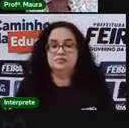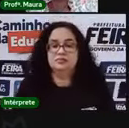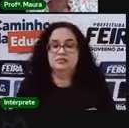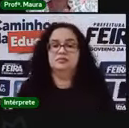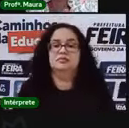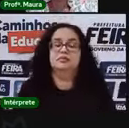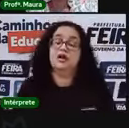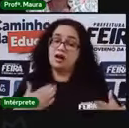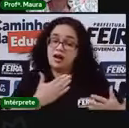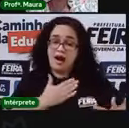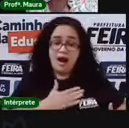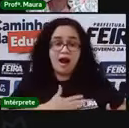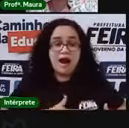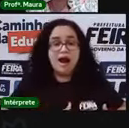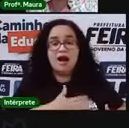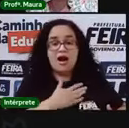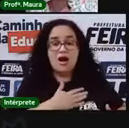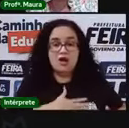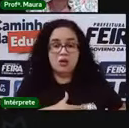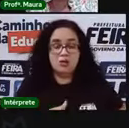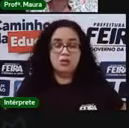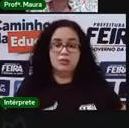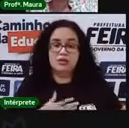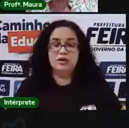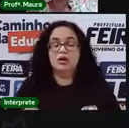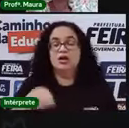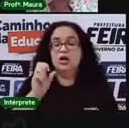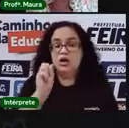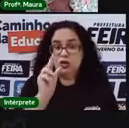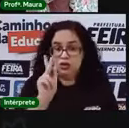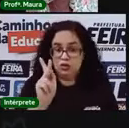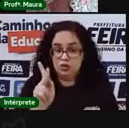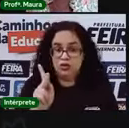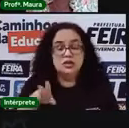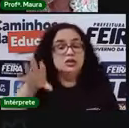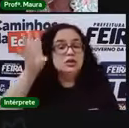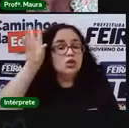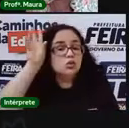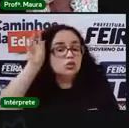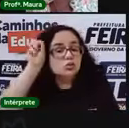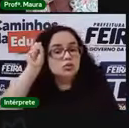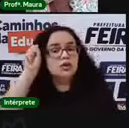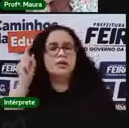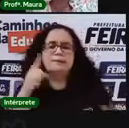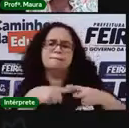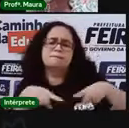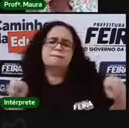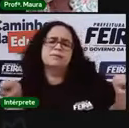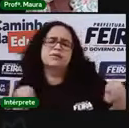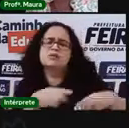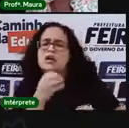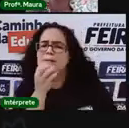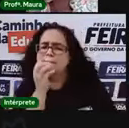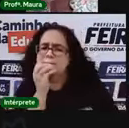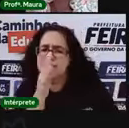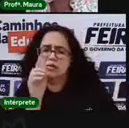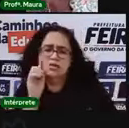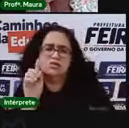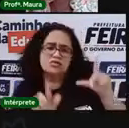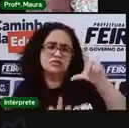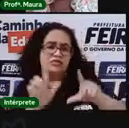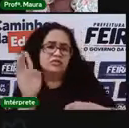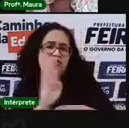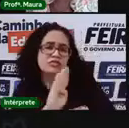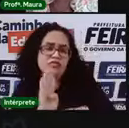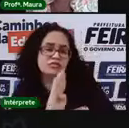Peguem leve com vocês, tá certo? Escutem música boa, assistam